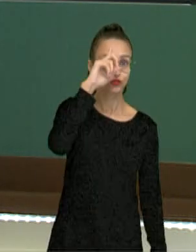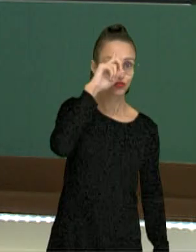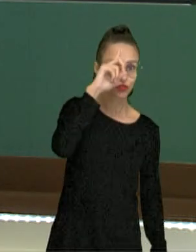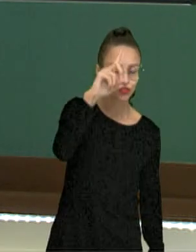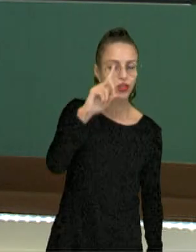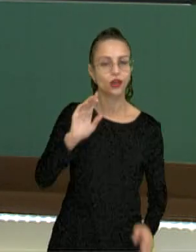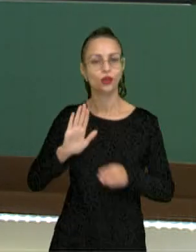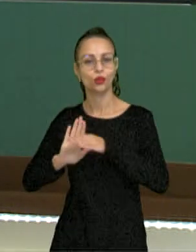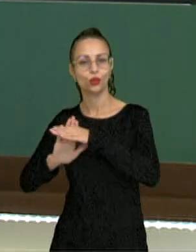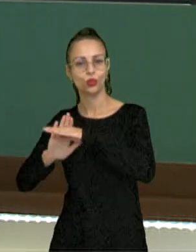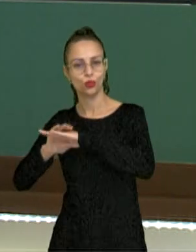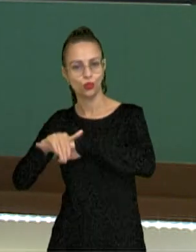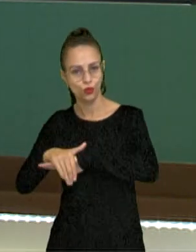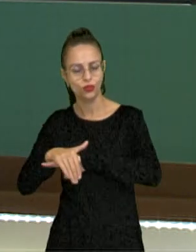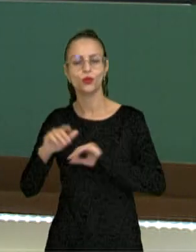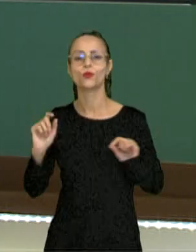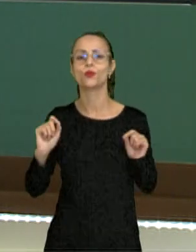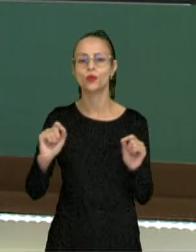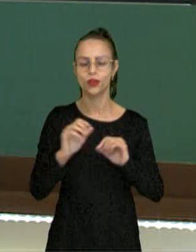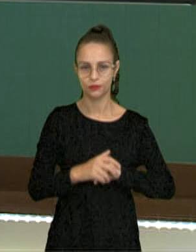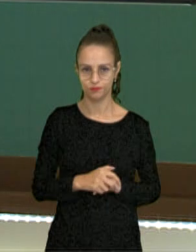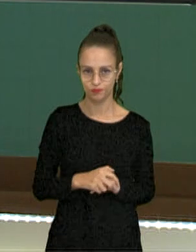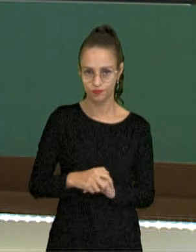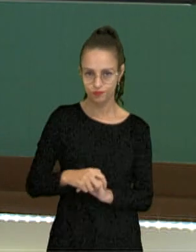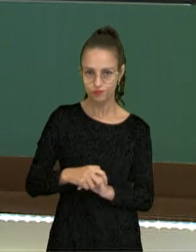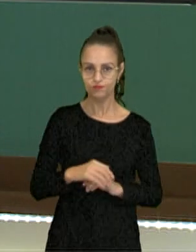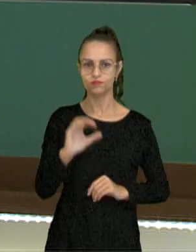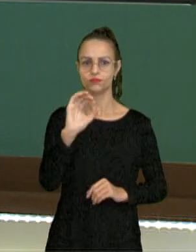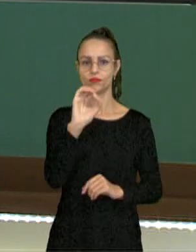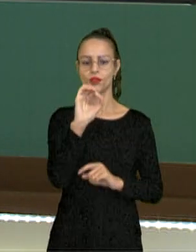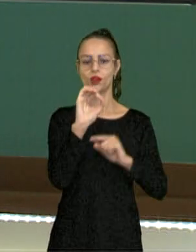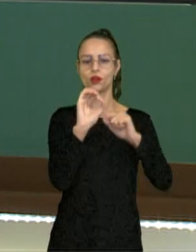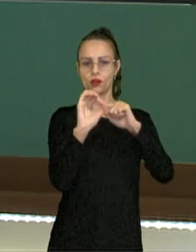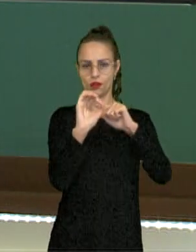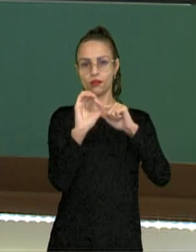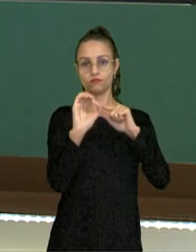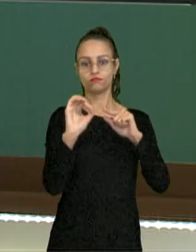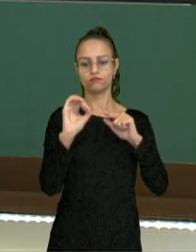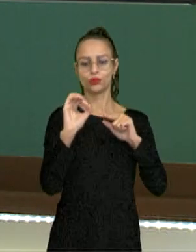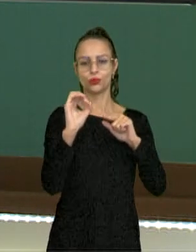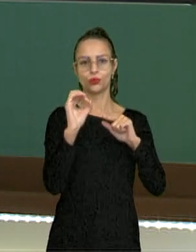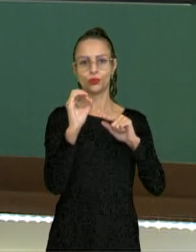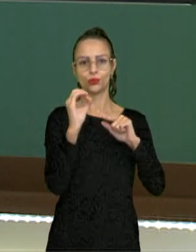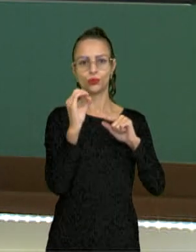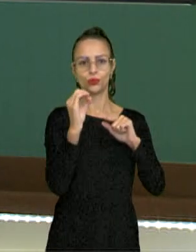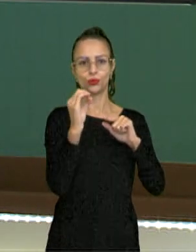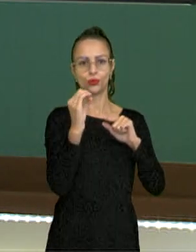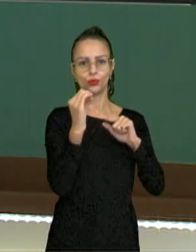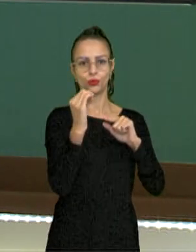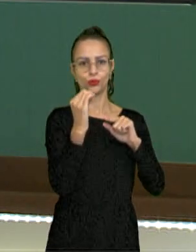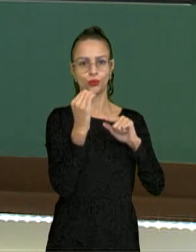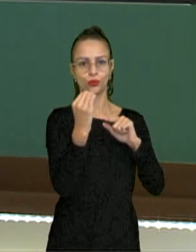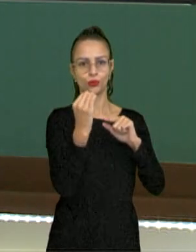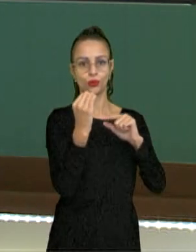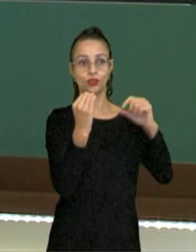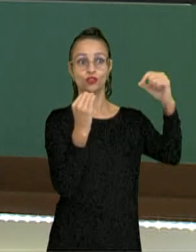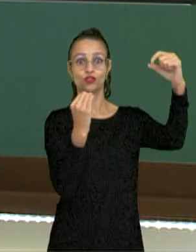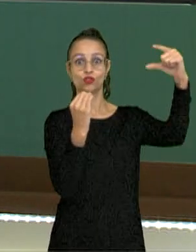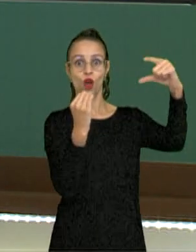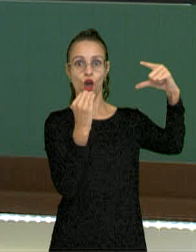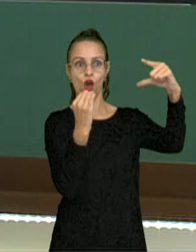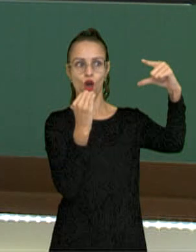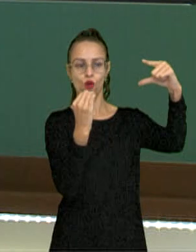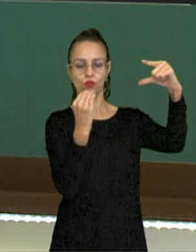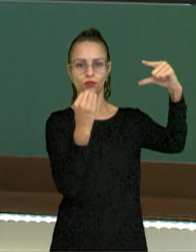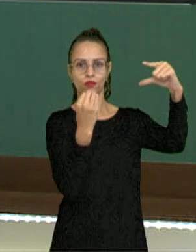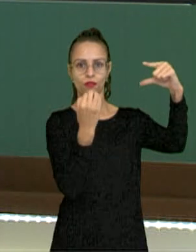e noites. O que é isso? Conforme a Terra gira em torno do próprio eixo, ela vai mostrar uma das suas faces para o Sol. E